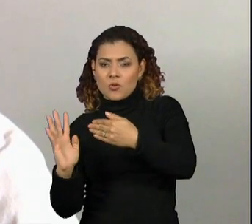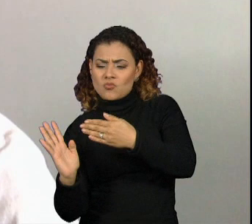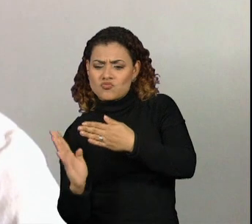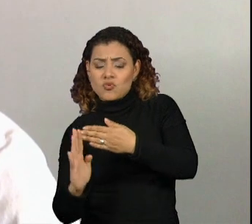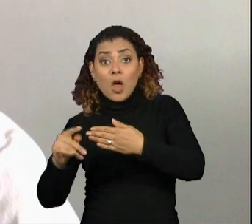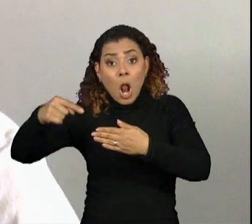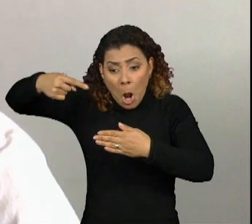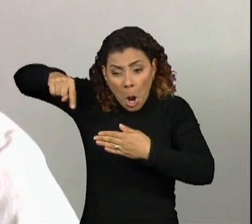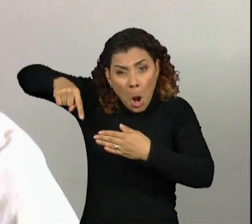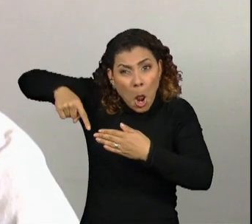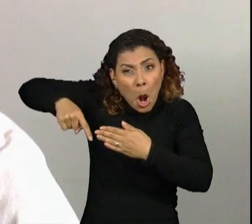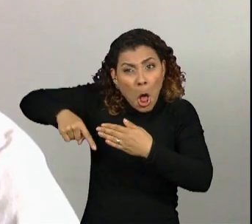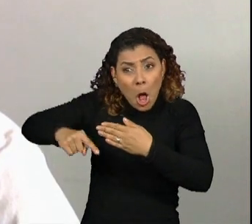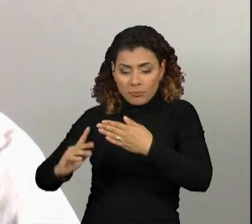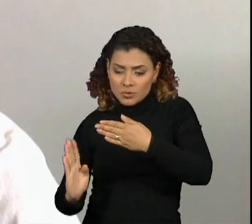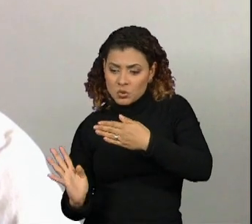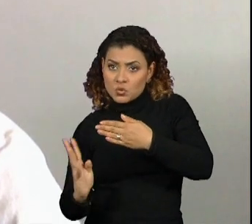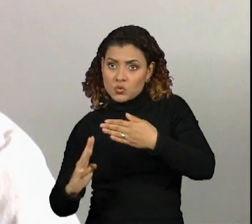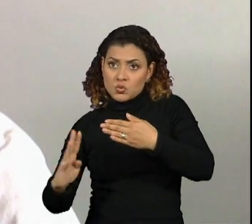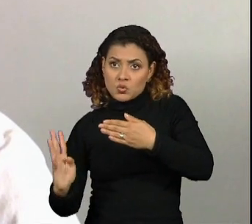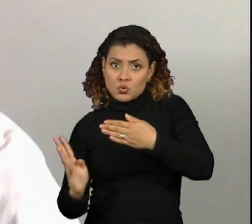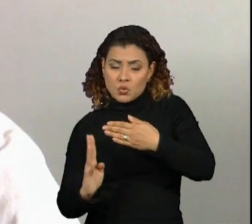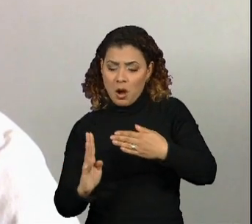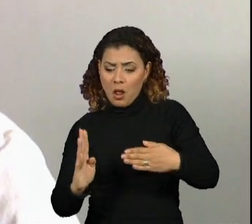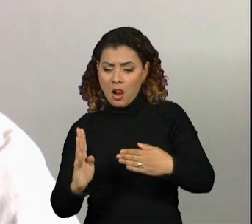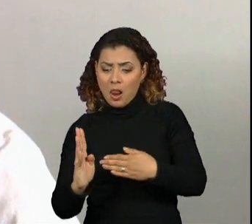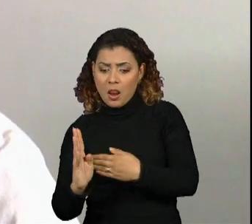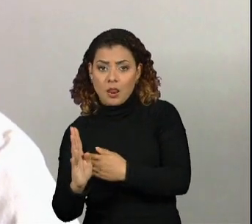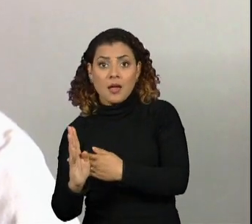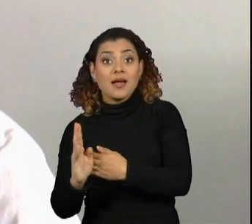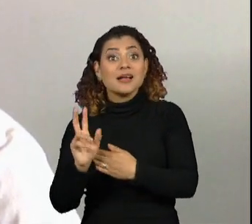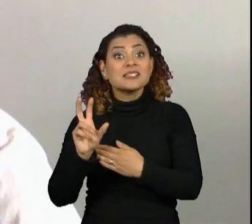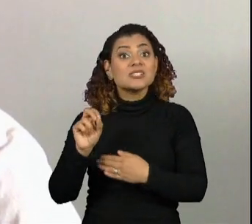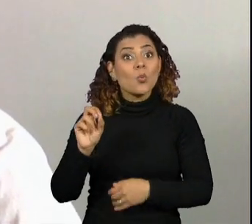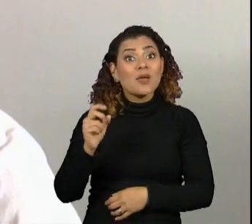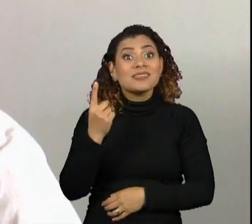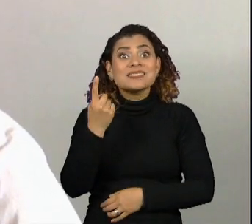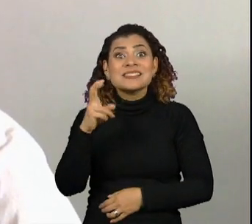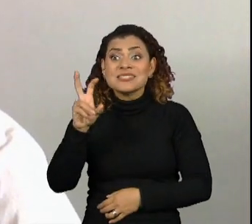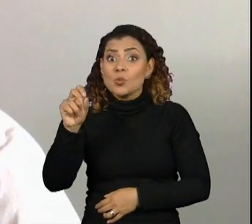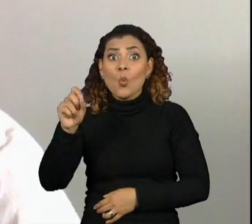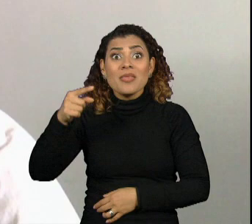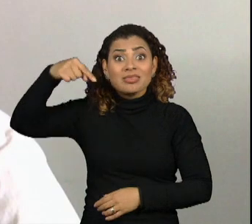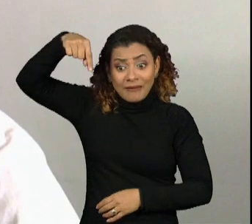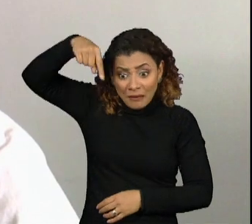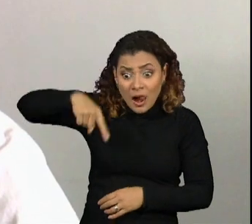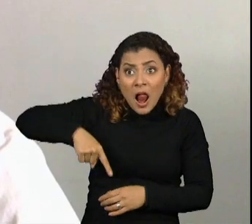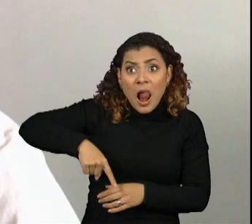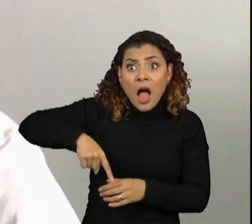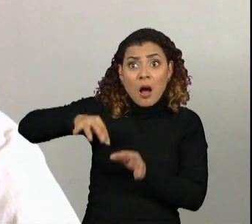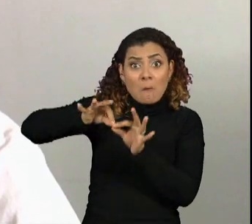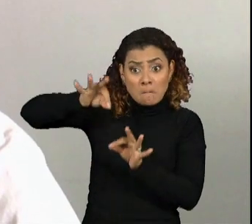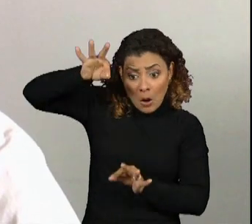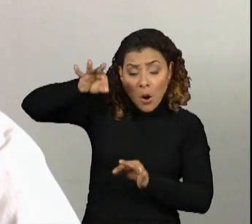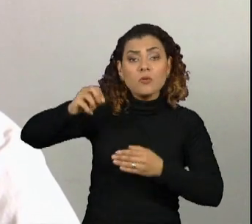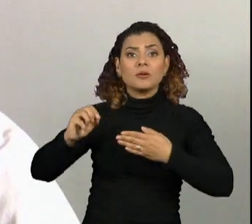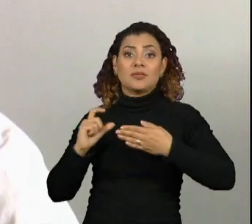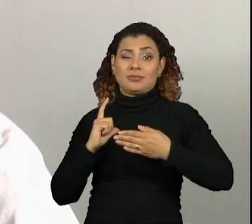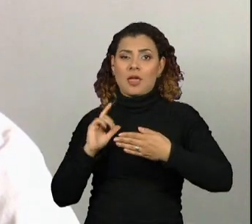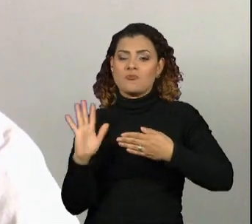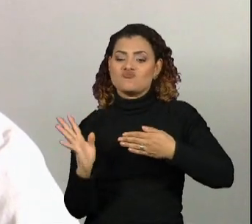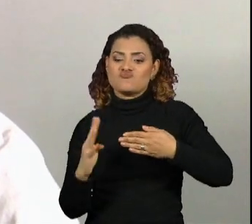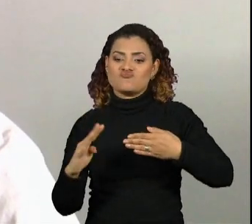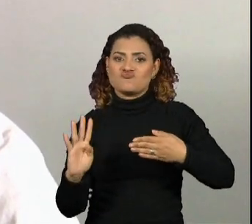profundos, lá entre 50 e 150 metros. E nesses recifes mesofóticos